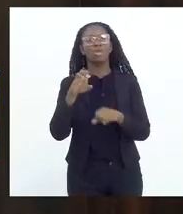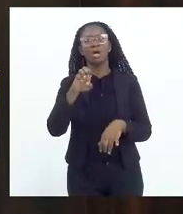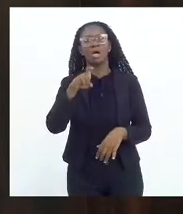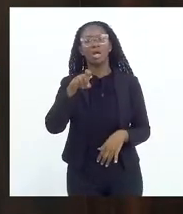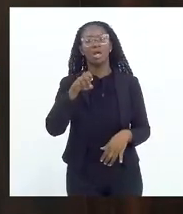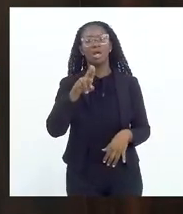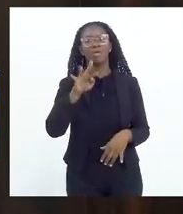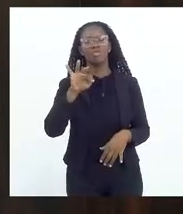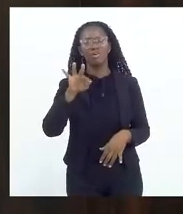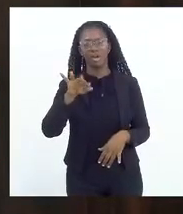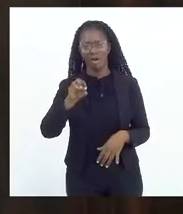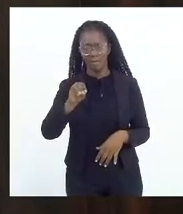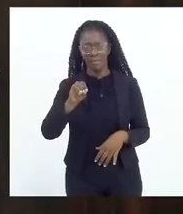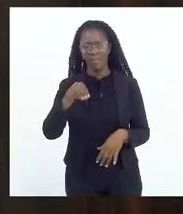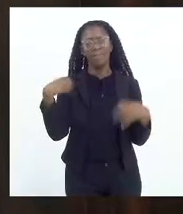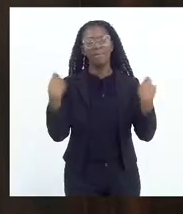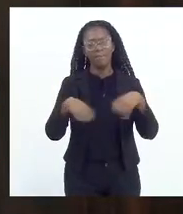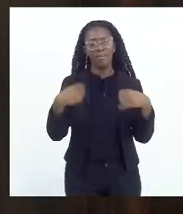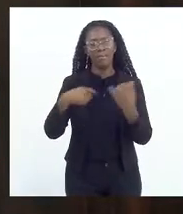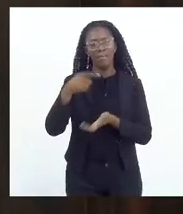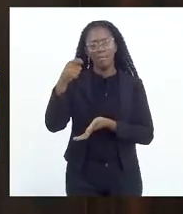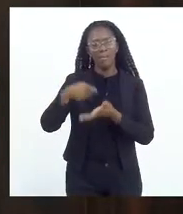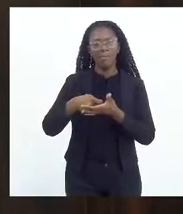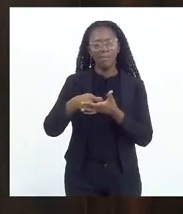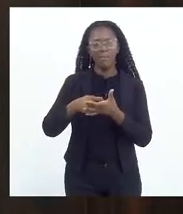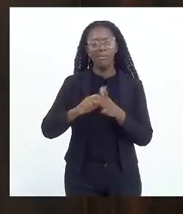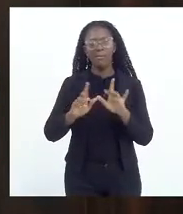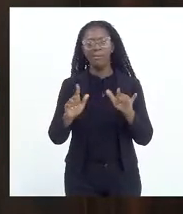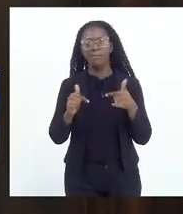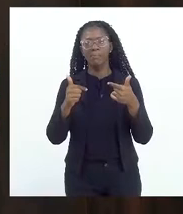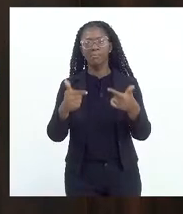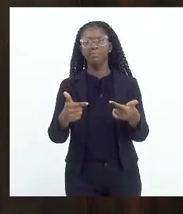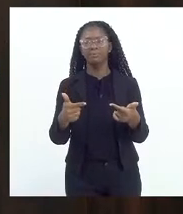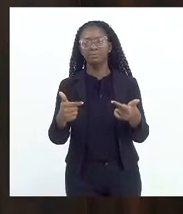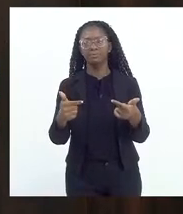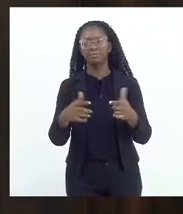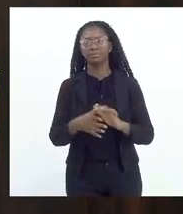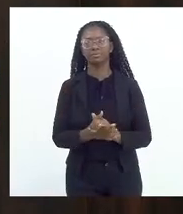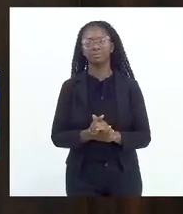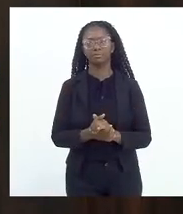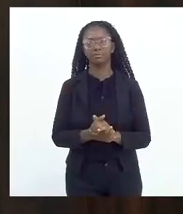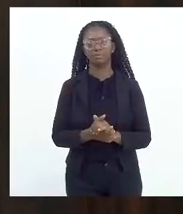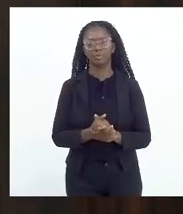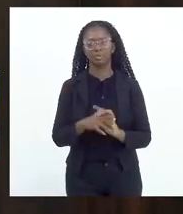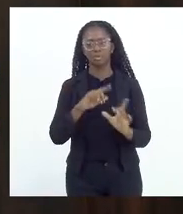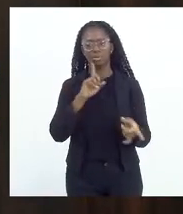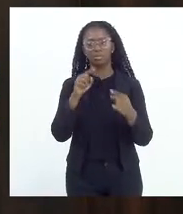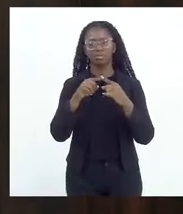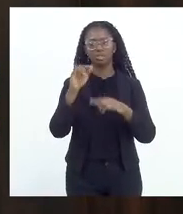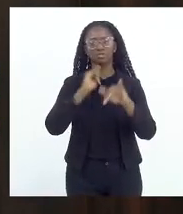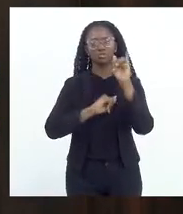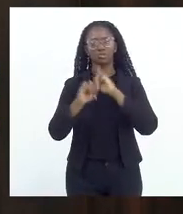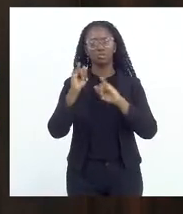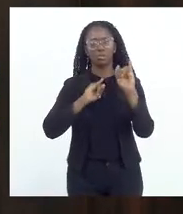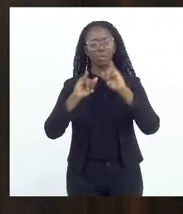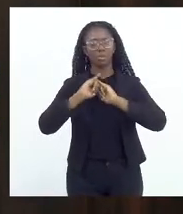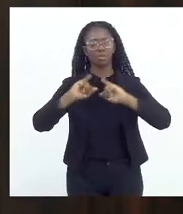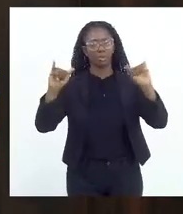Executivo deverá realizar ações destinadas à informação e